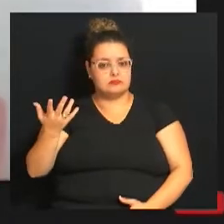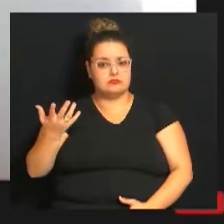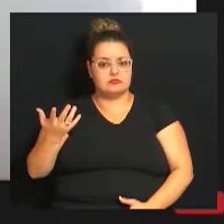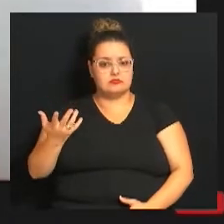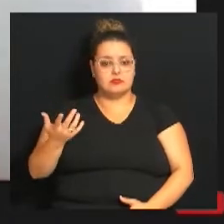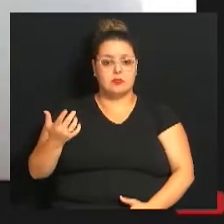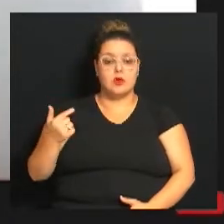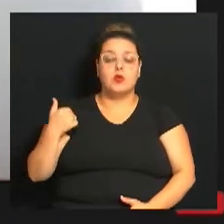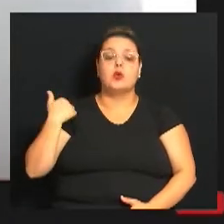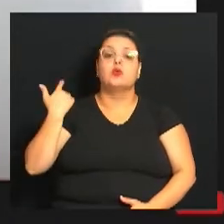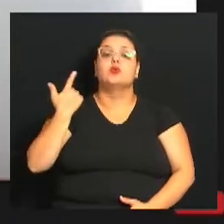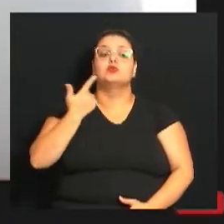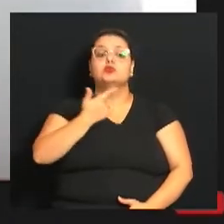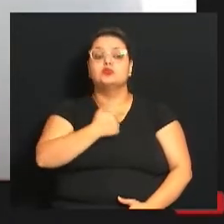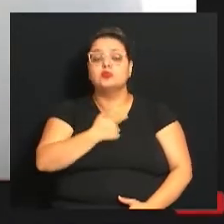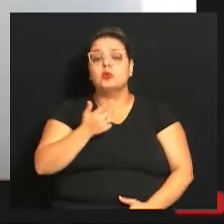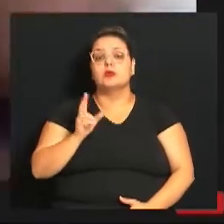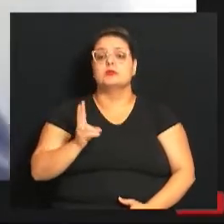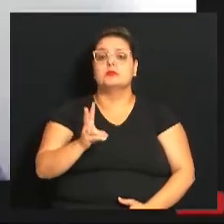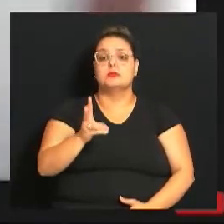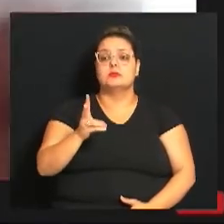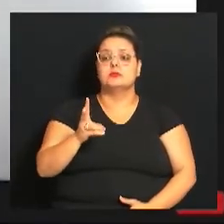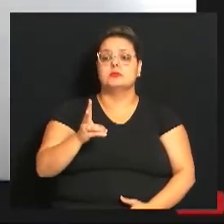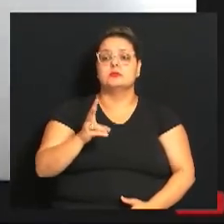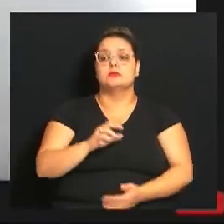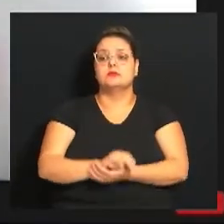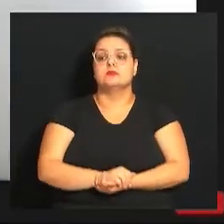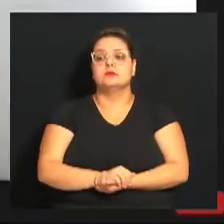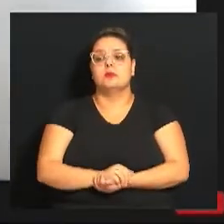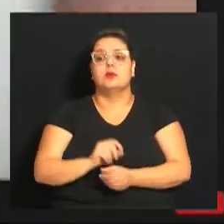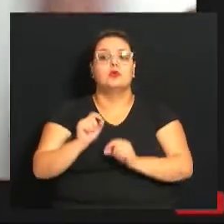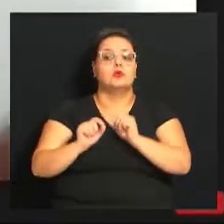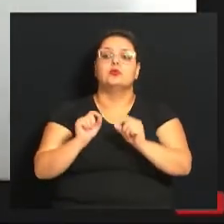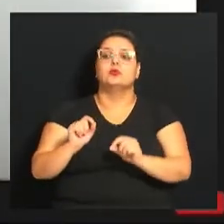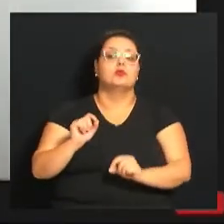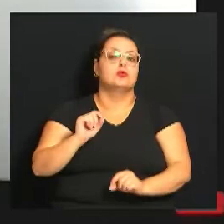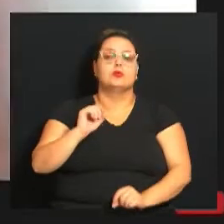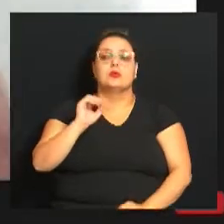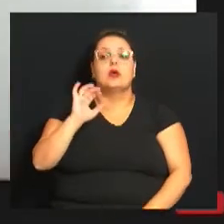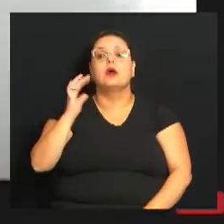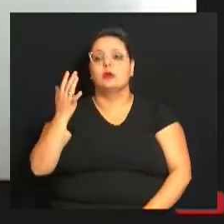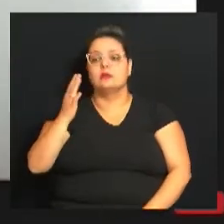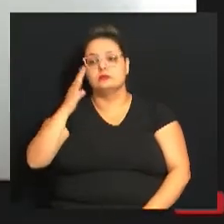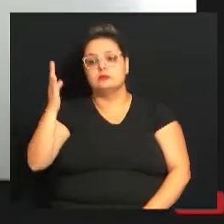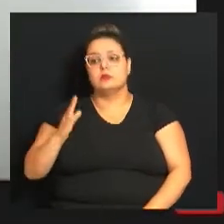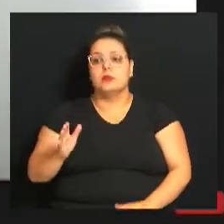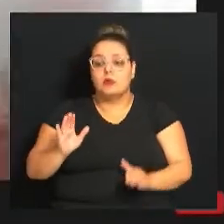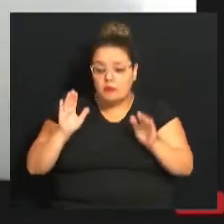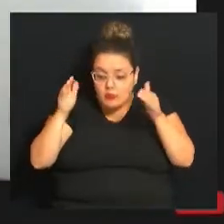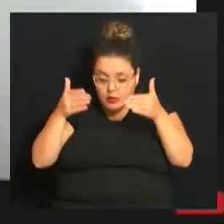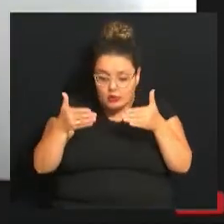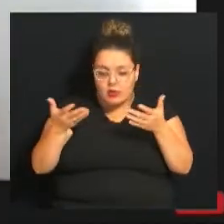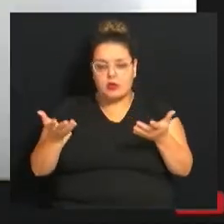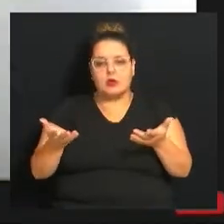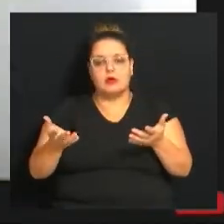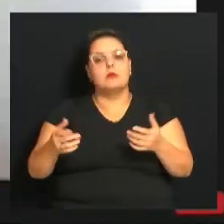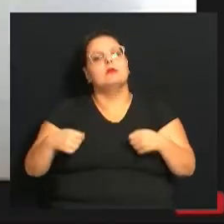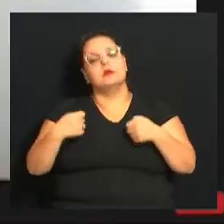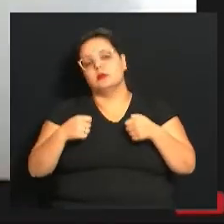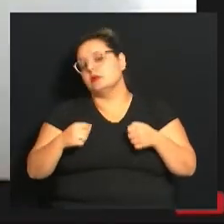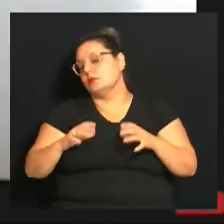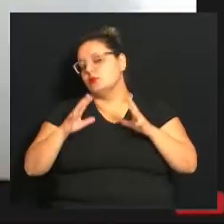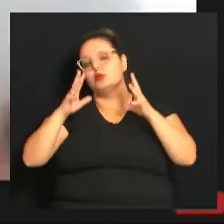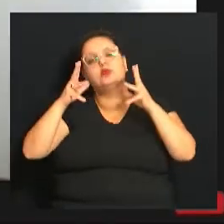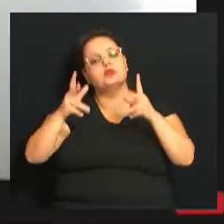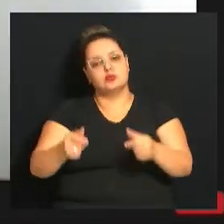nós como régua por que acontece no Brasil. Não, a gente tem que olhar o Brasil a nossa bolha, então, olhando né? o Brasil como um todo. A gente tem que sair da